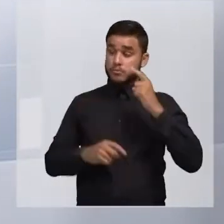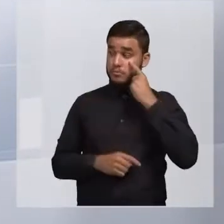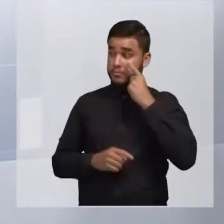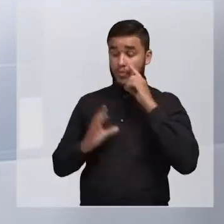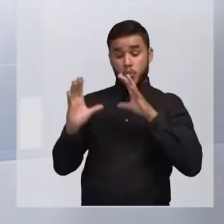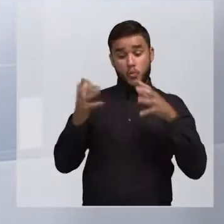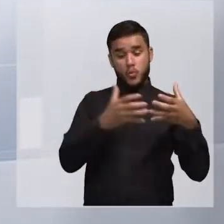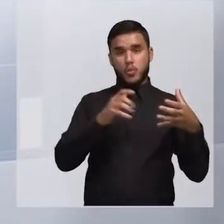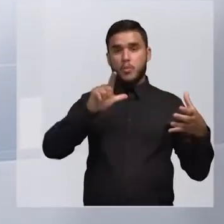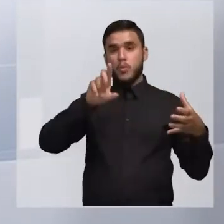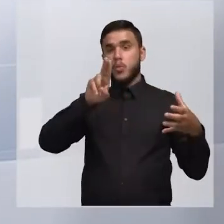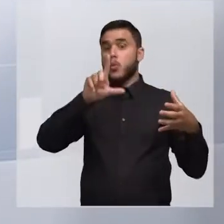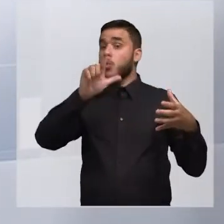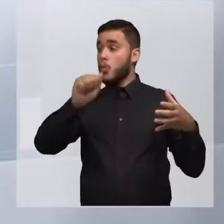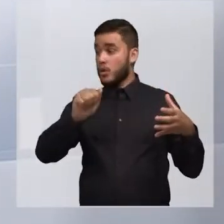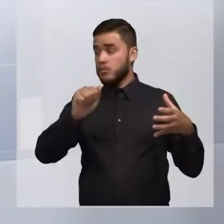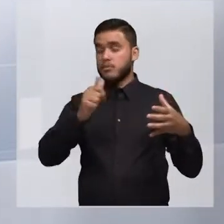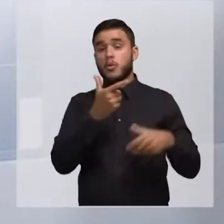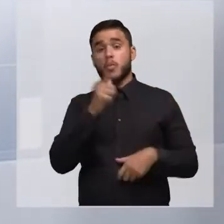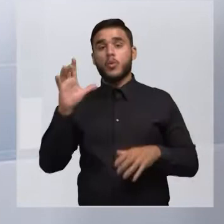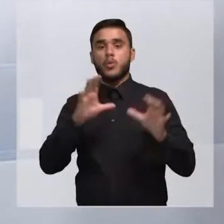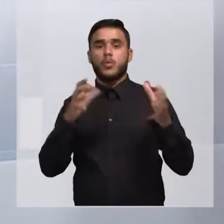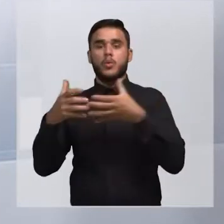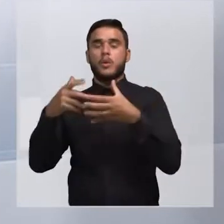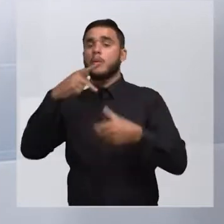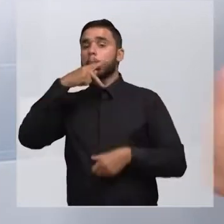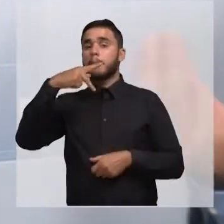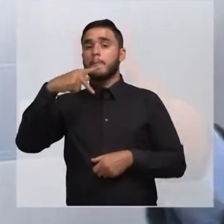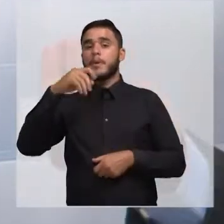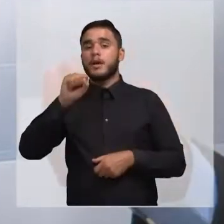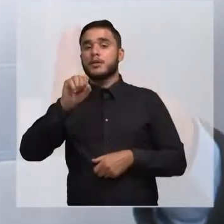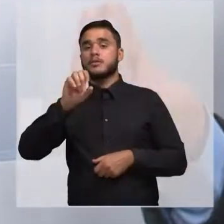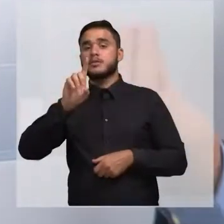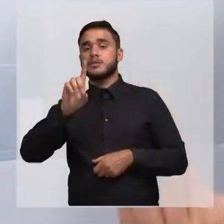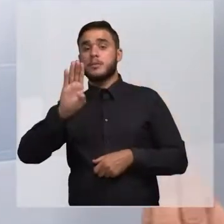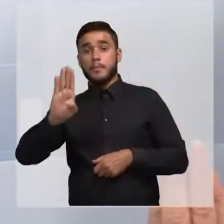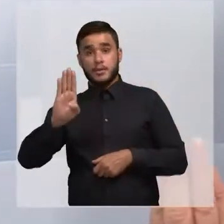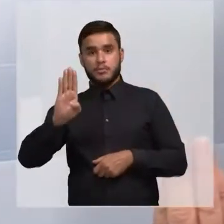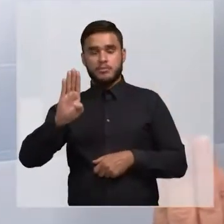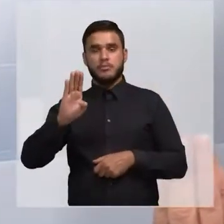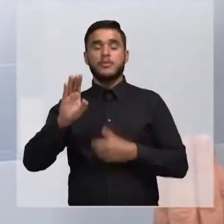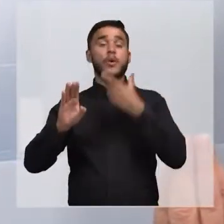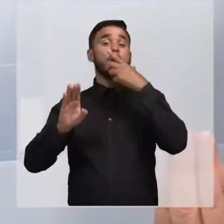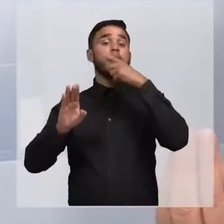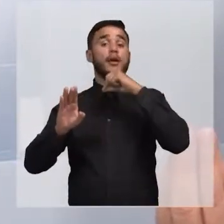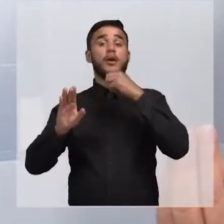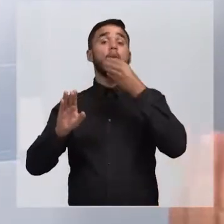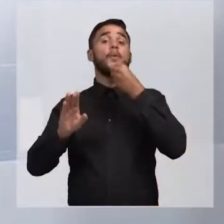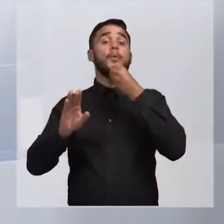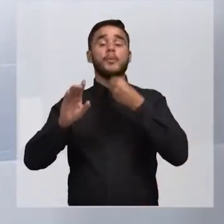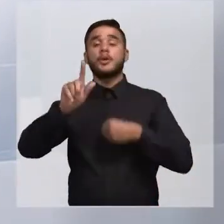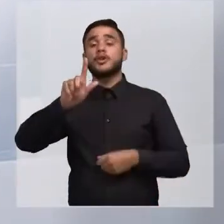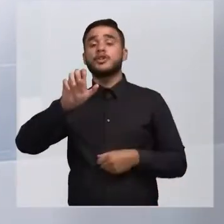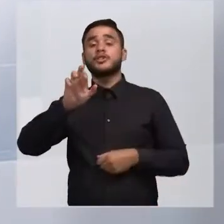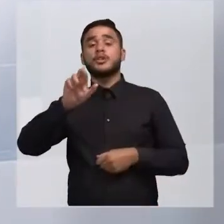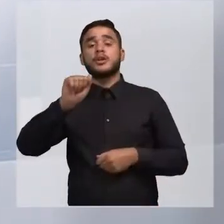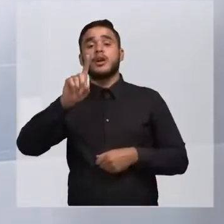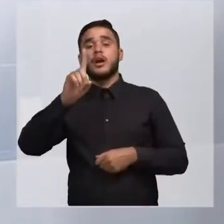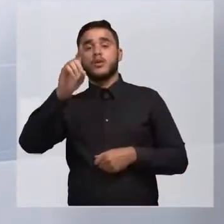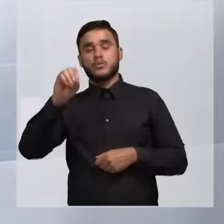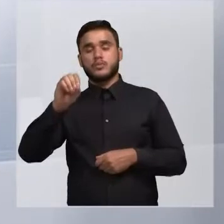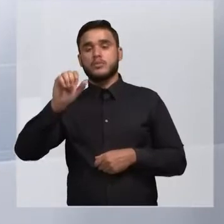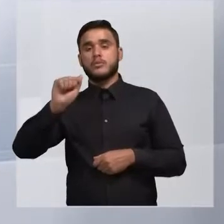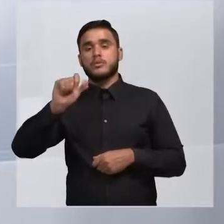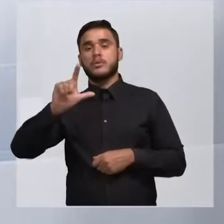Silva, e o outro bloco liderado pelo PSDB, na figura de Geraldo Alckmin. Em 2010, você